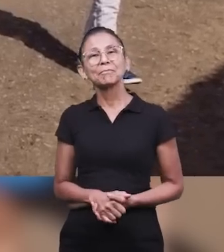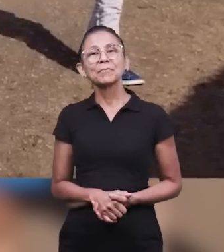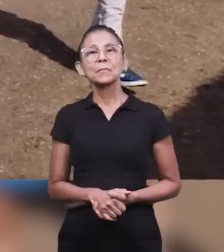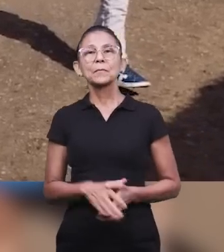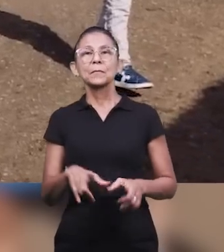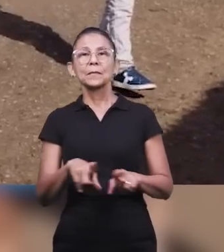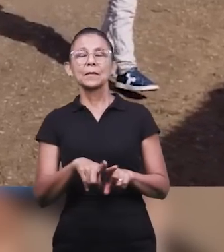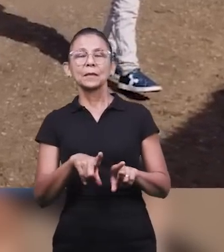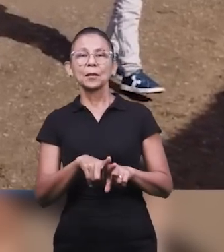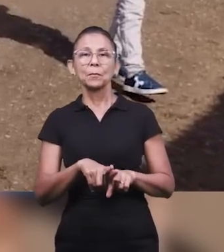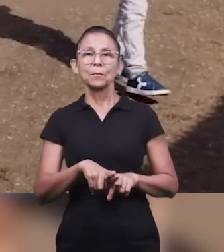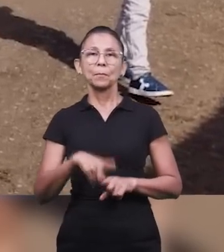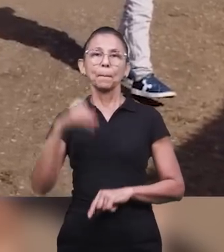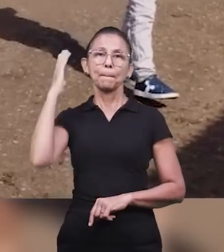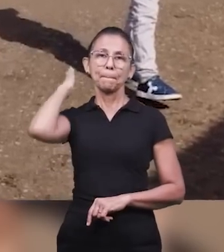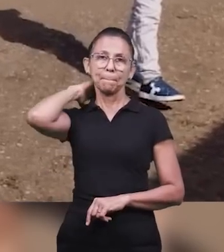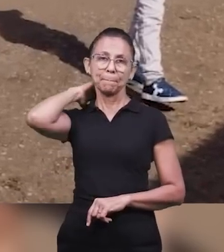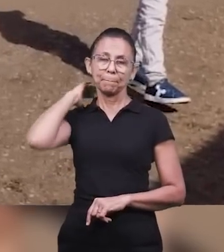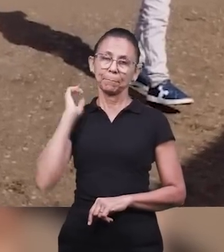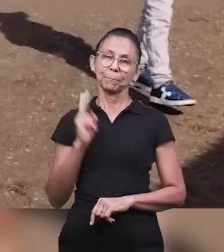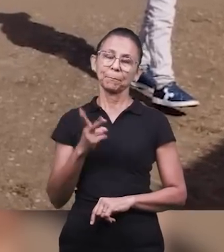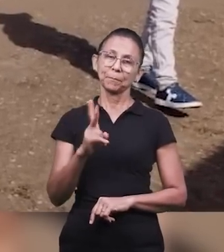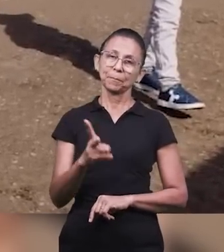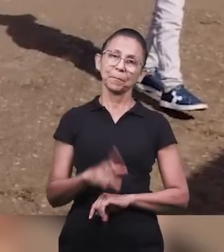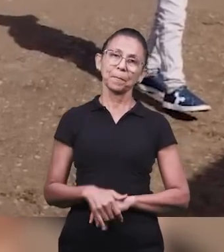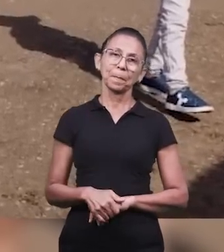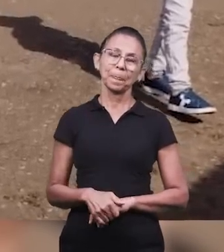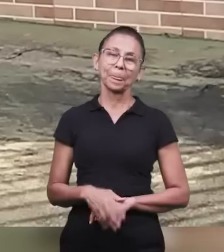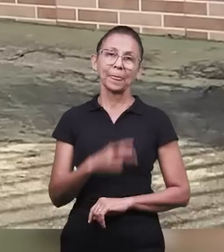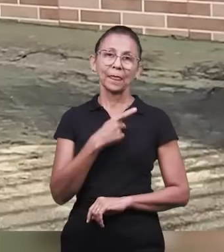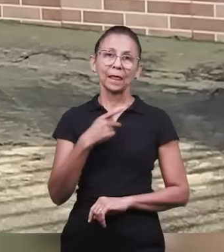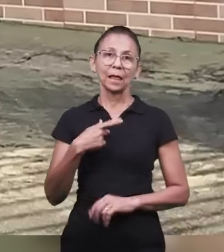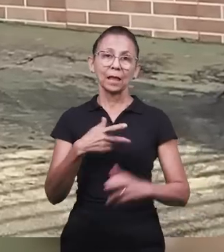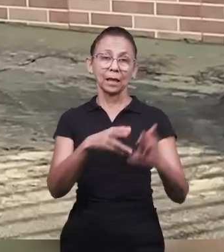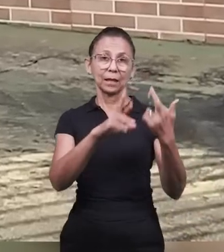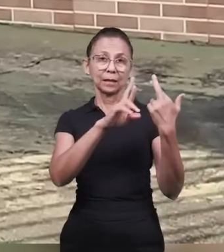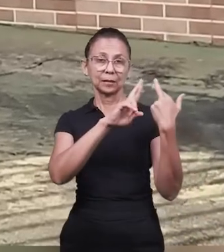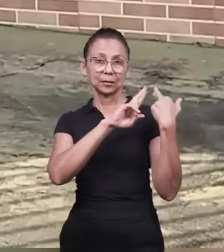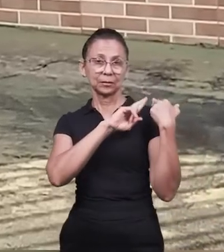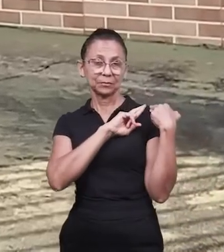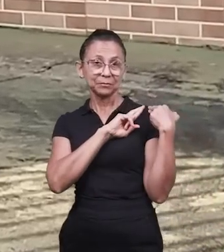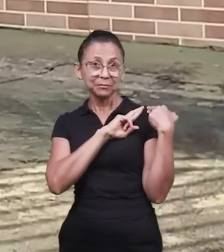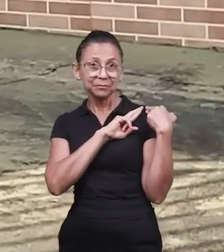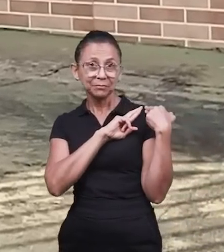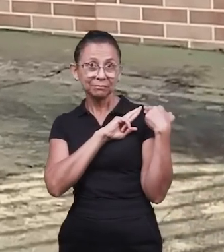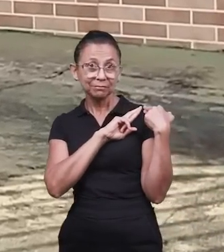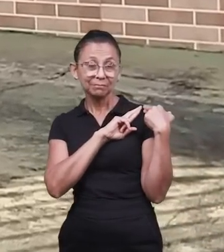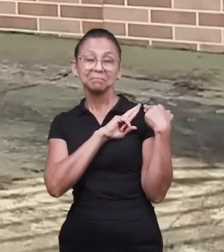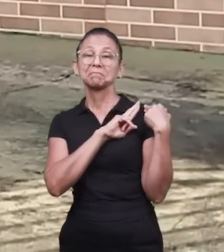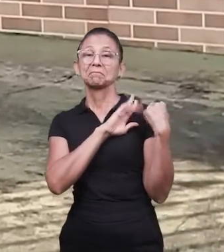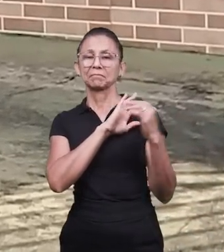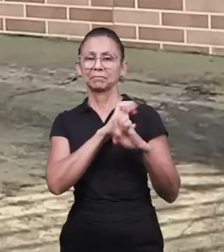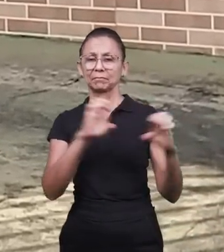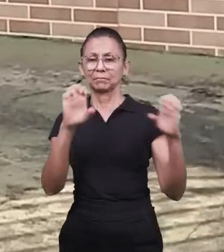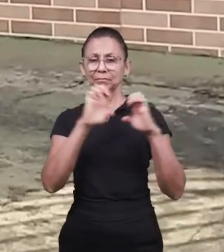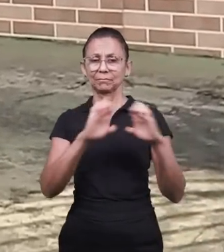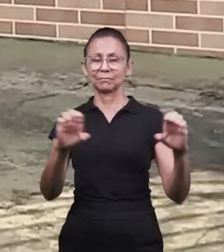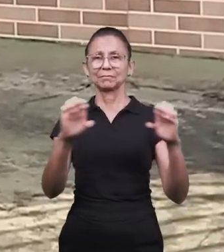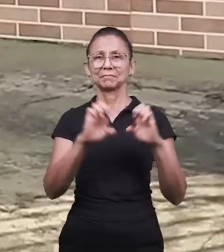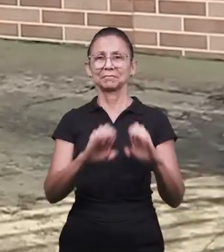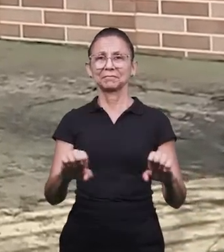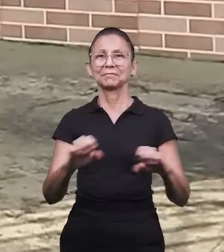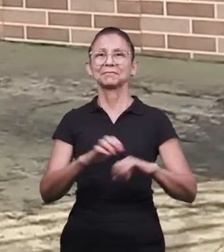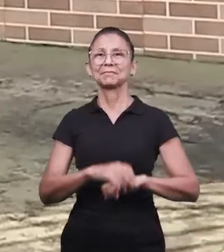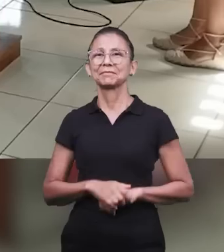Altamira, Pará, na responsabilidade do pastor Tibúrcio Neto, a igreja de Brasília saiu ao campo, evangelizando e louvando ao Rei dos Reis. O pastor